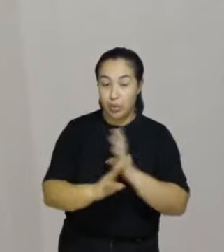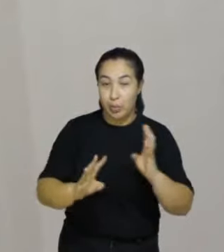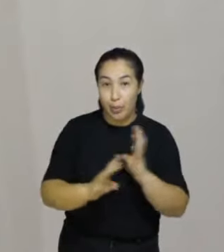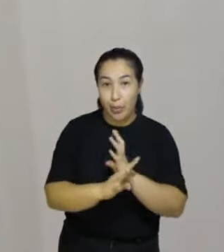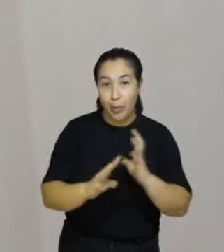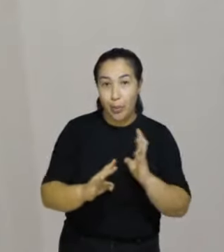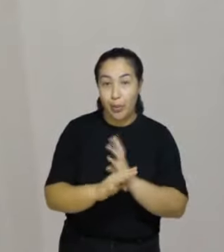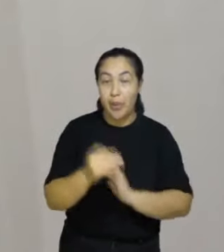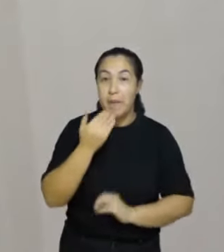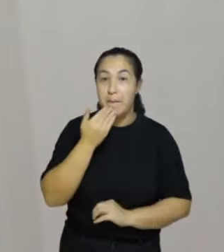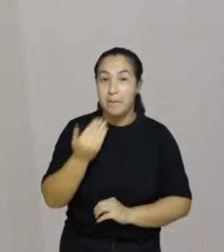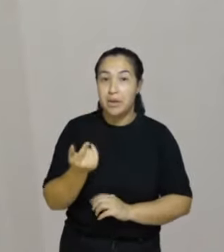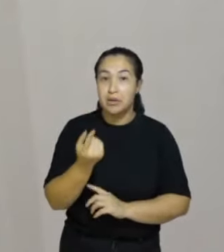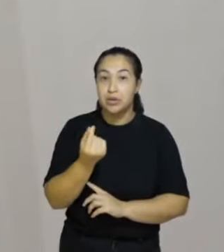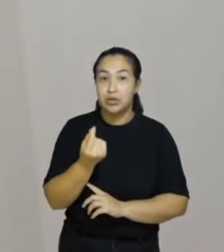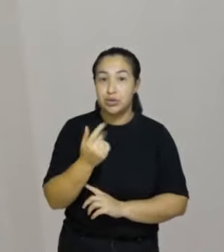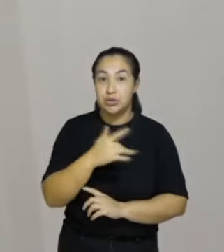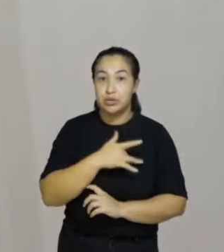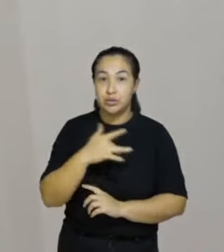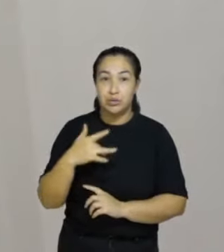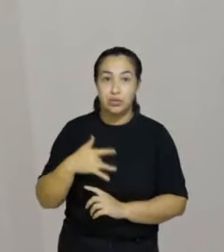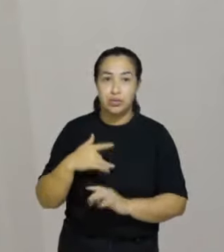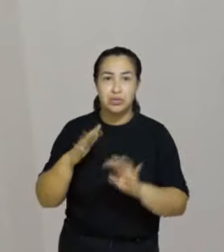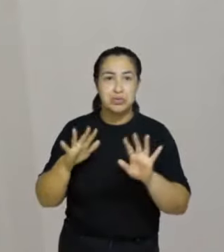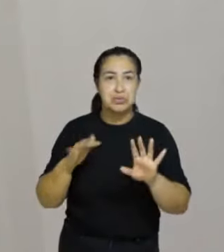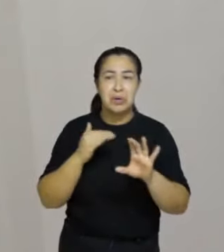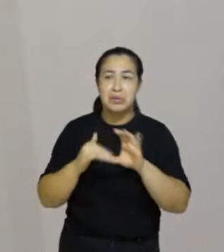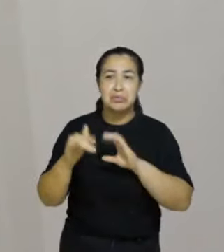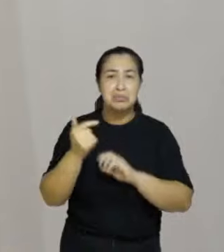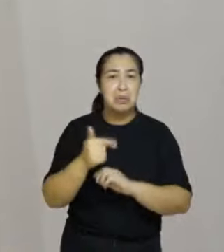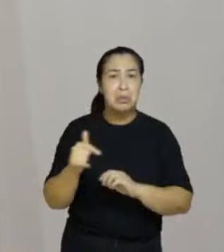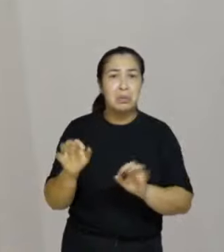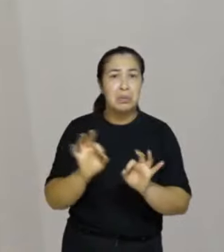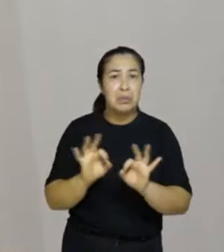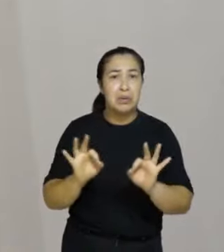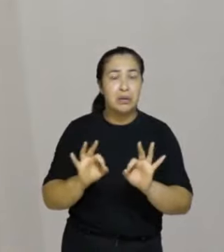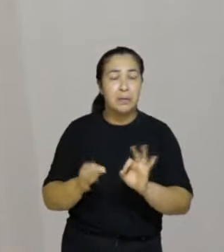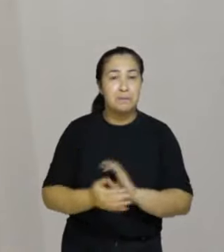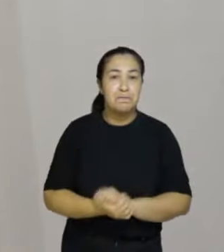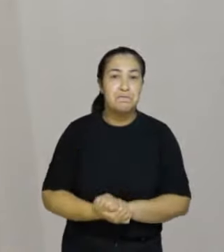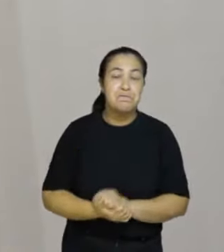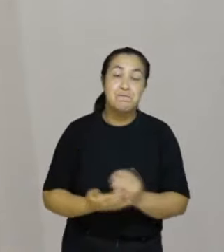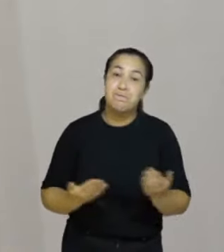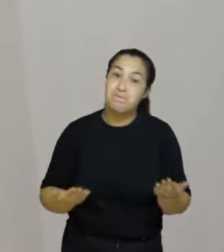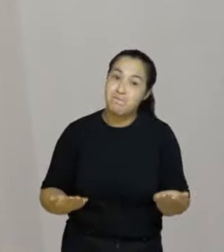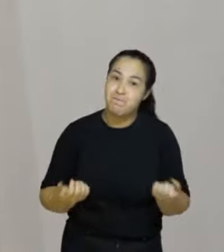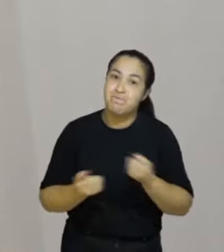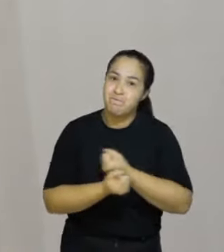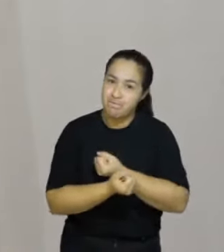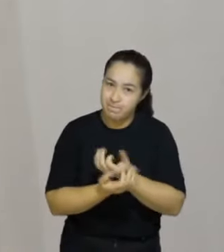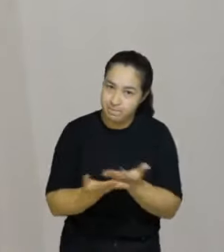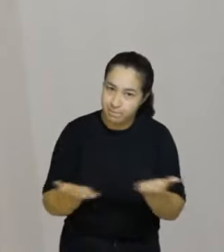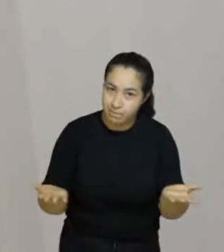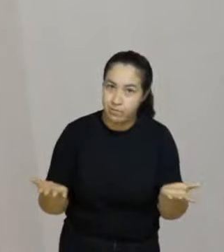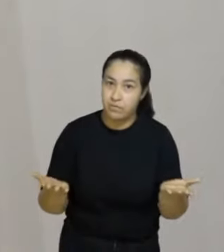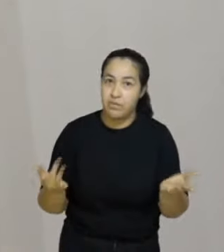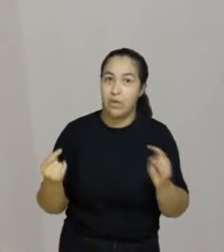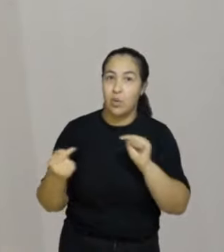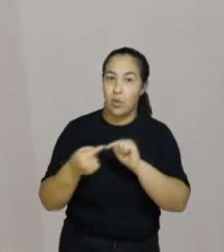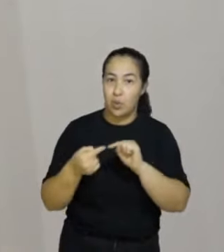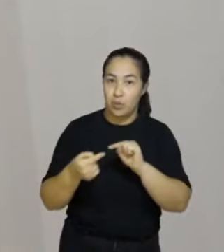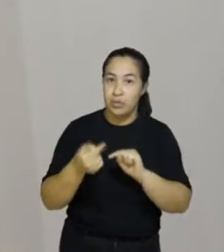pediu recurso para a Paz e Saúde, mas não recebeu nada. Então, foi distribuído conforme pedidos